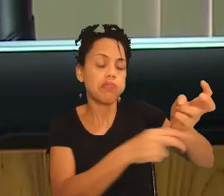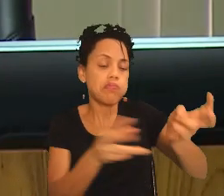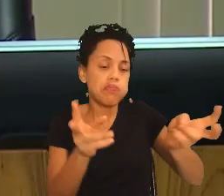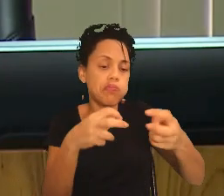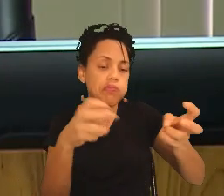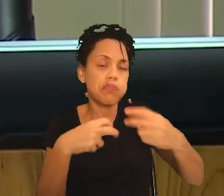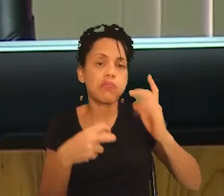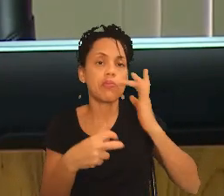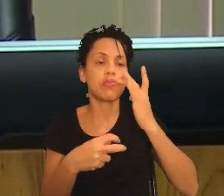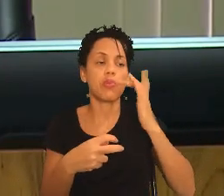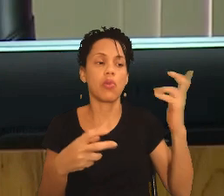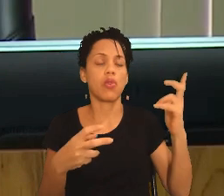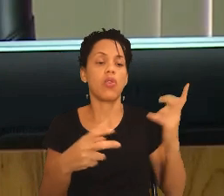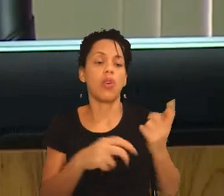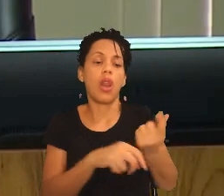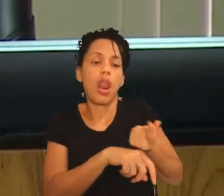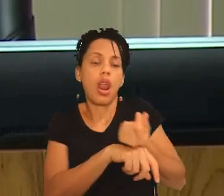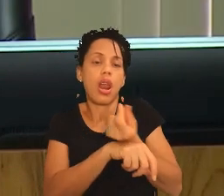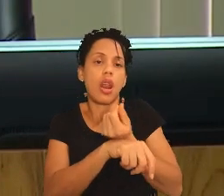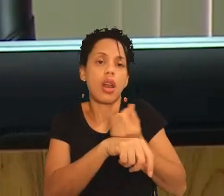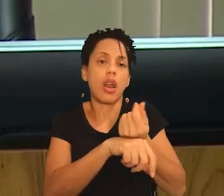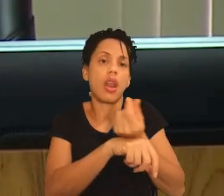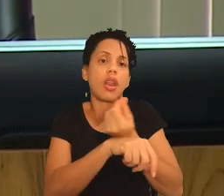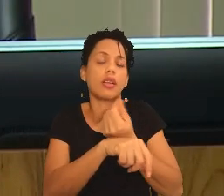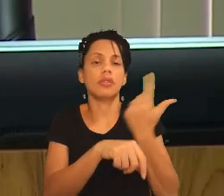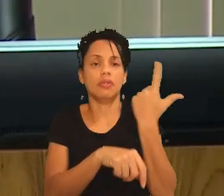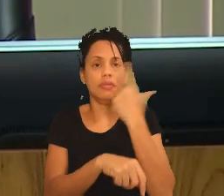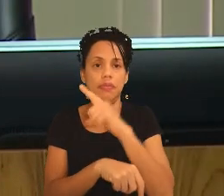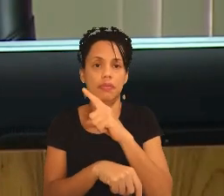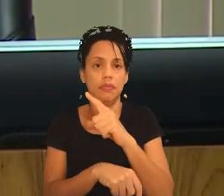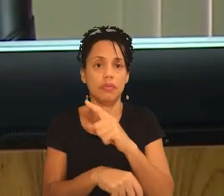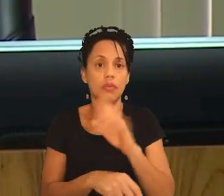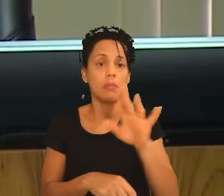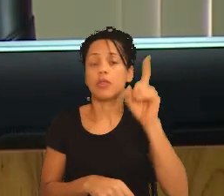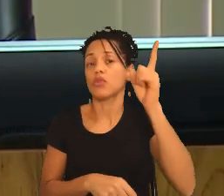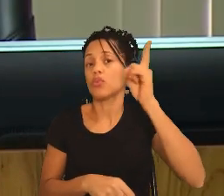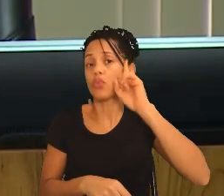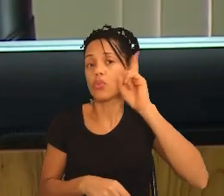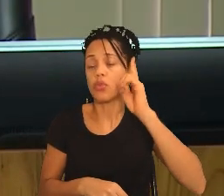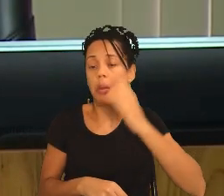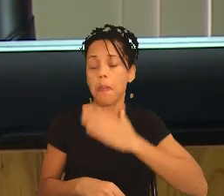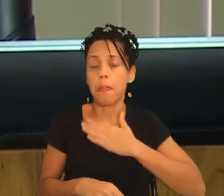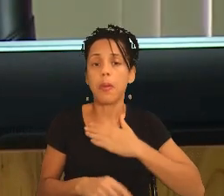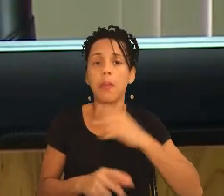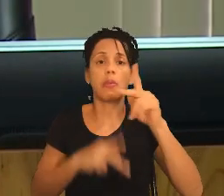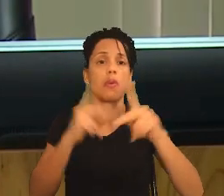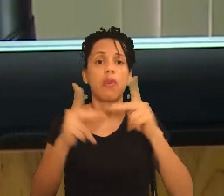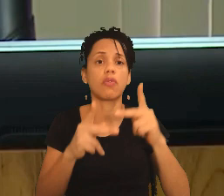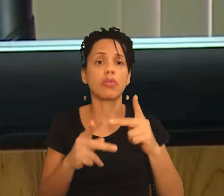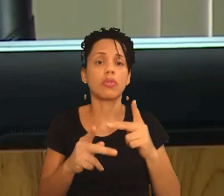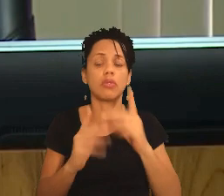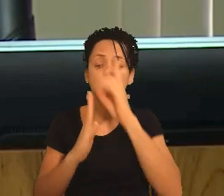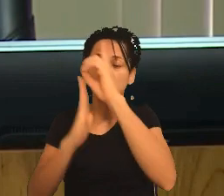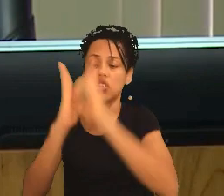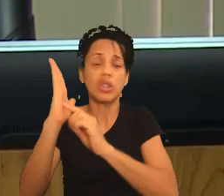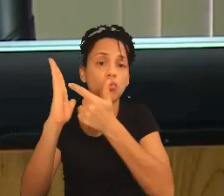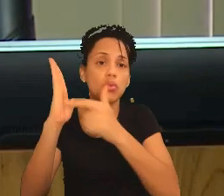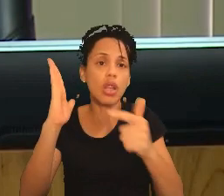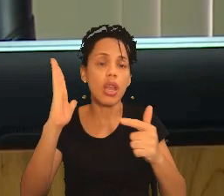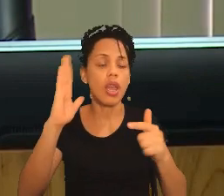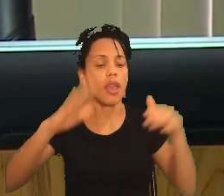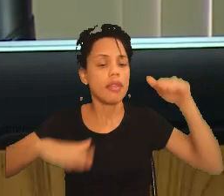Mas lá em Minas ele já passou. A empresa opera, as empresas estão minerando, né?